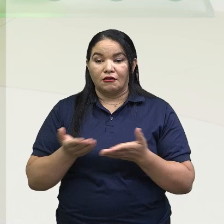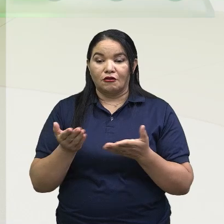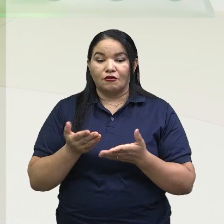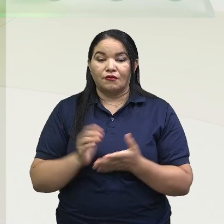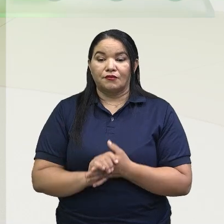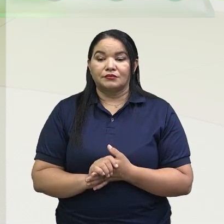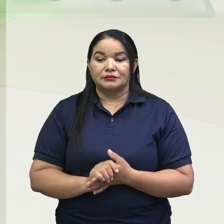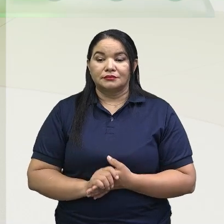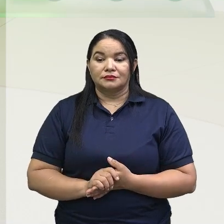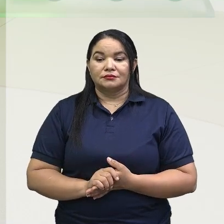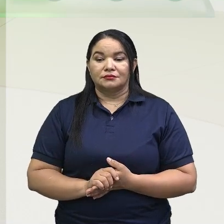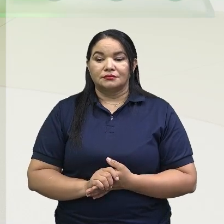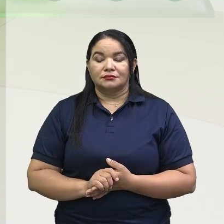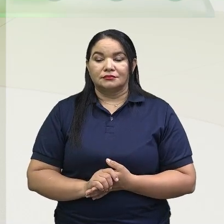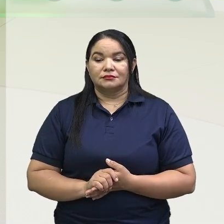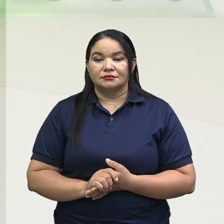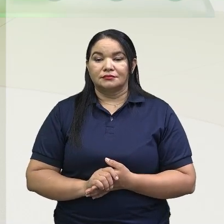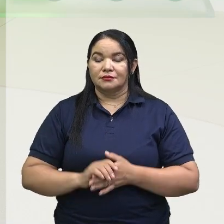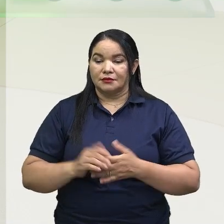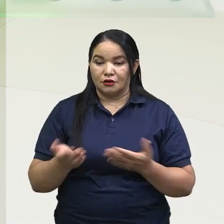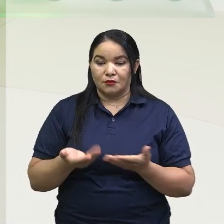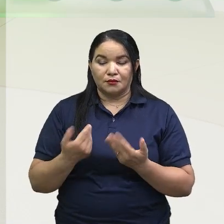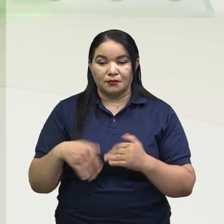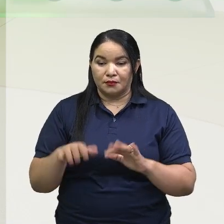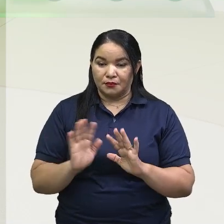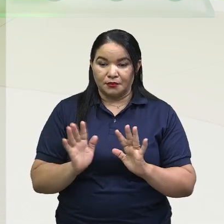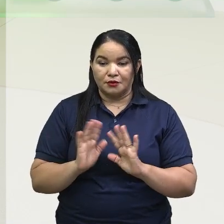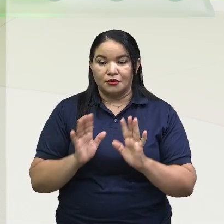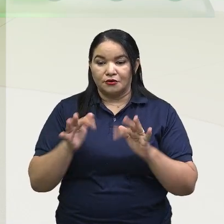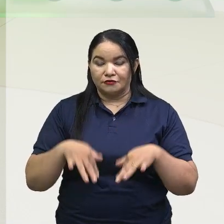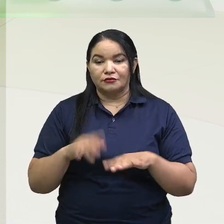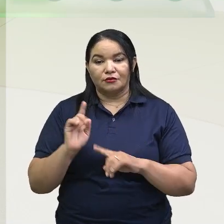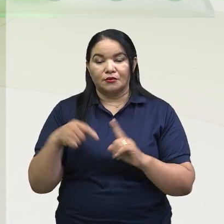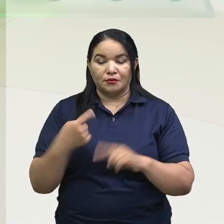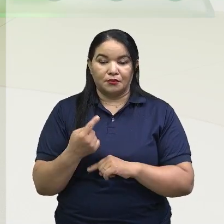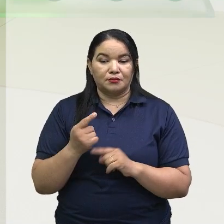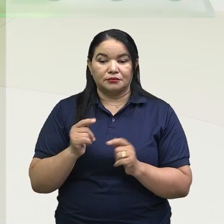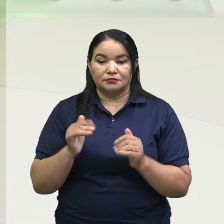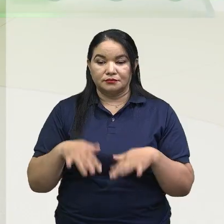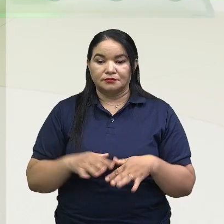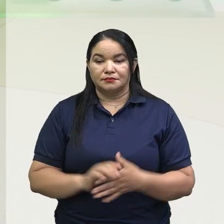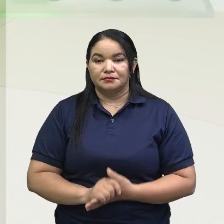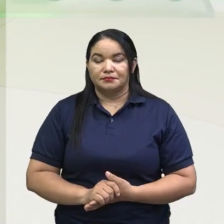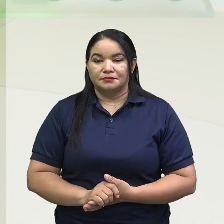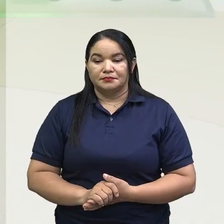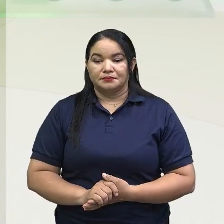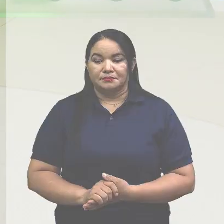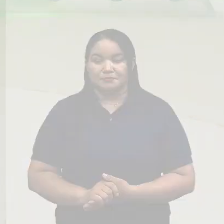vamos, eu me despeço de vocês aqui, né? E a gente vai se encontrar em outra oportunidade.